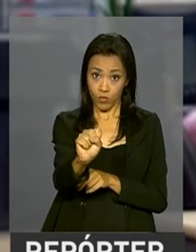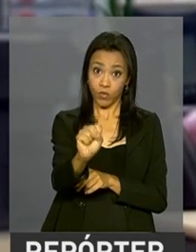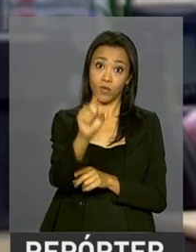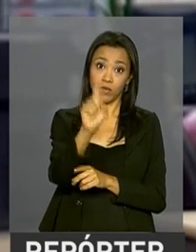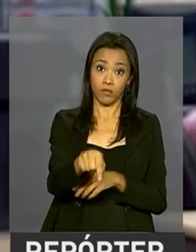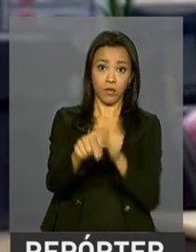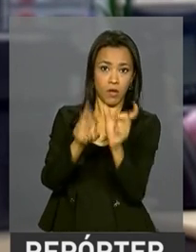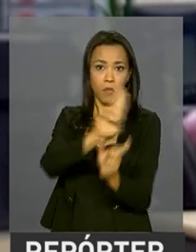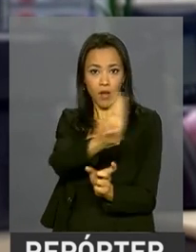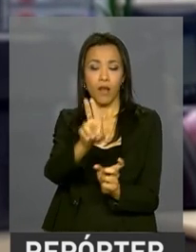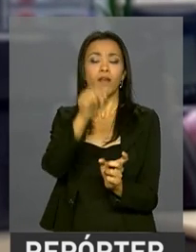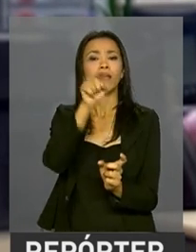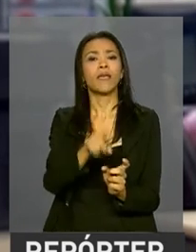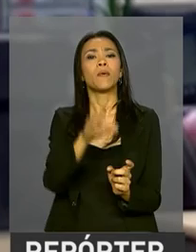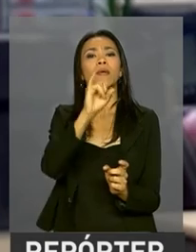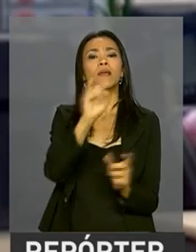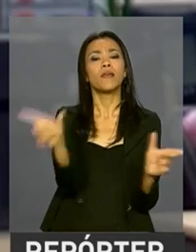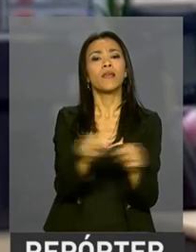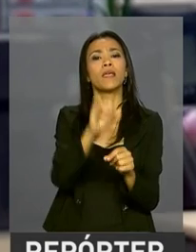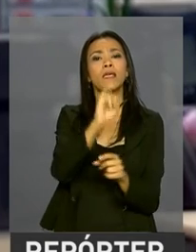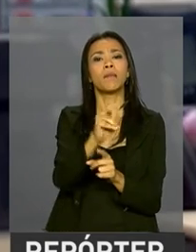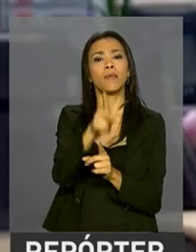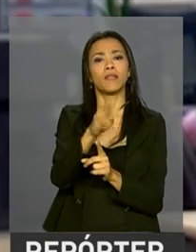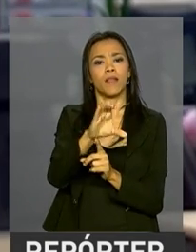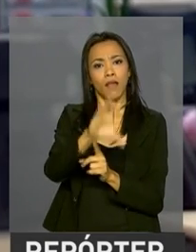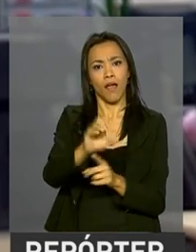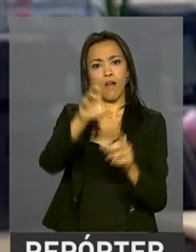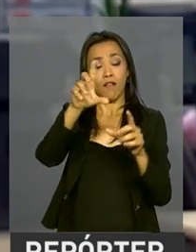Consumidor Amplo, IPCA, feche 2017 em